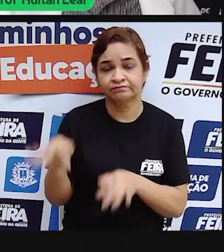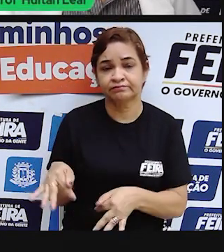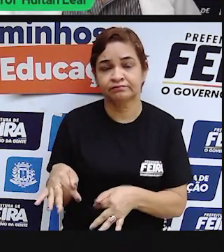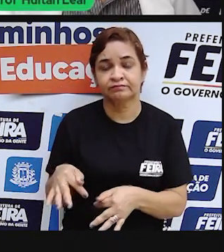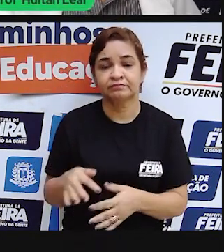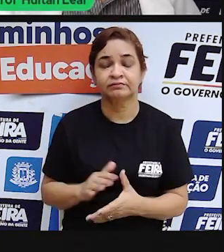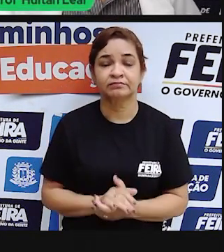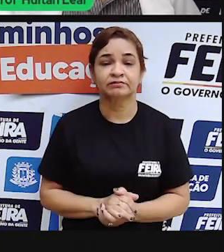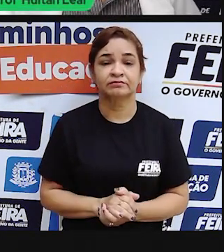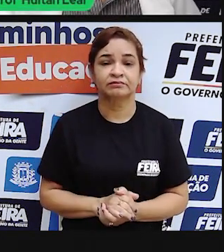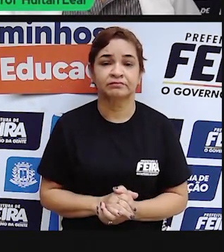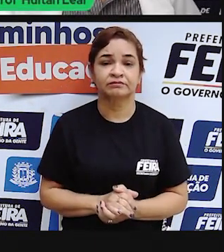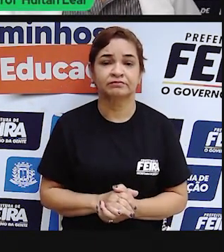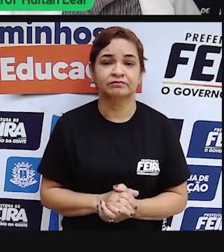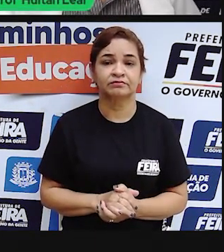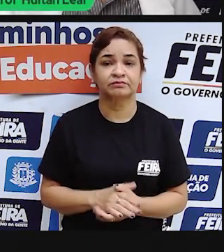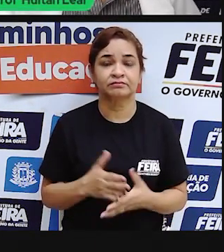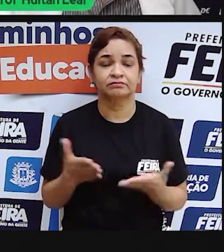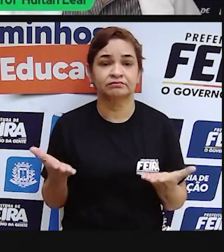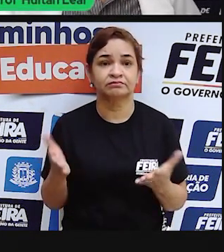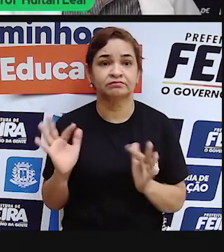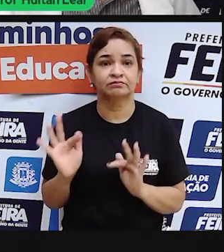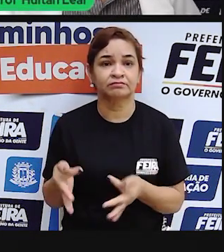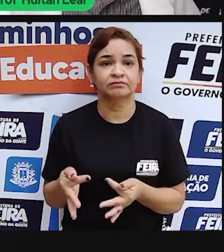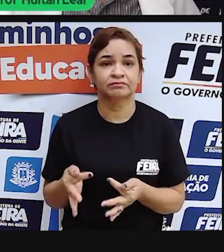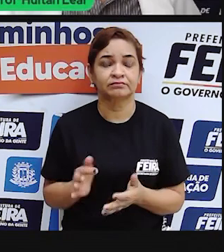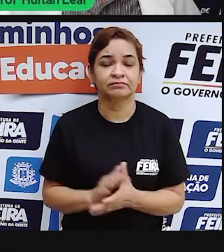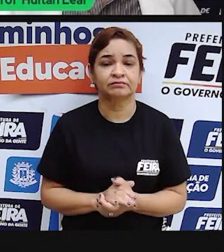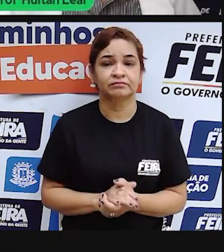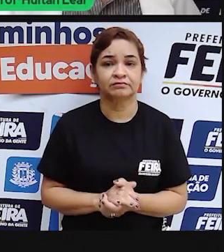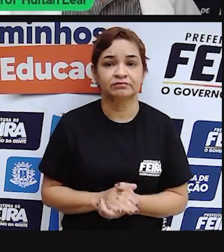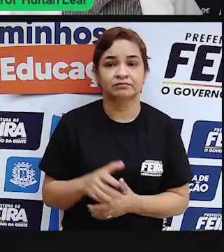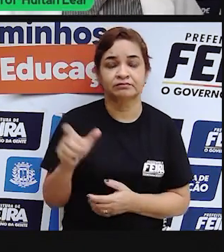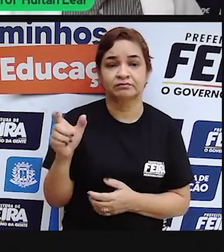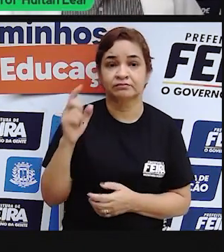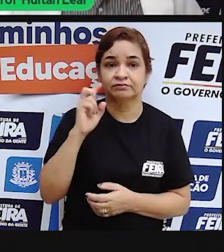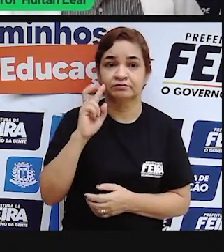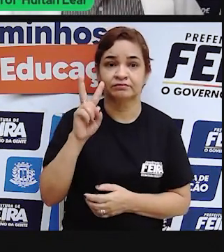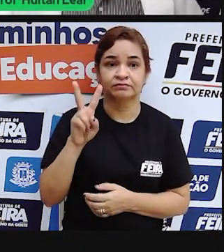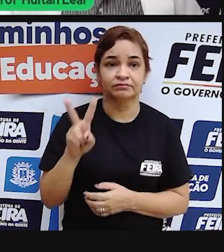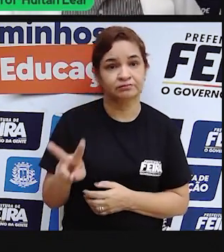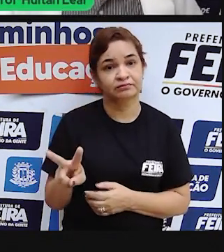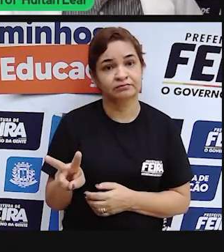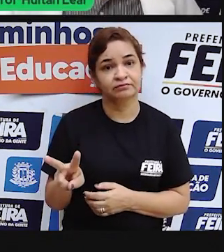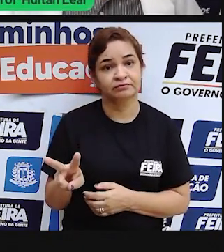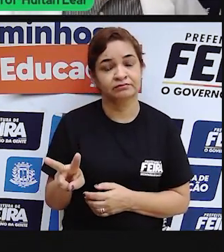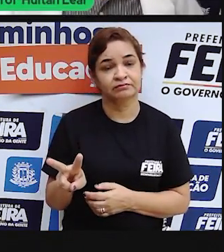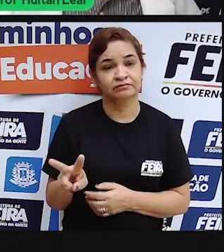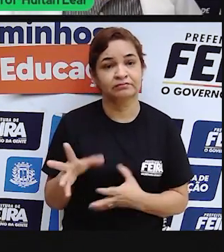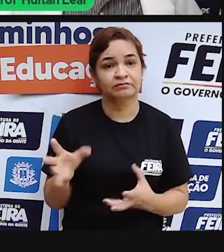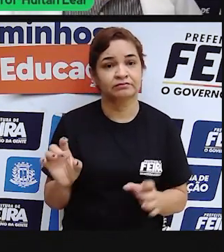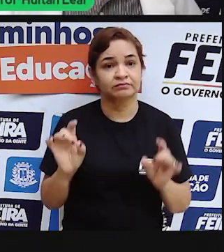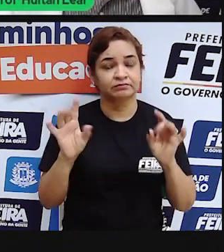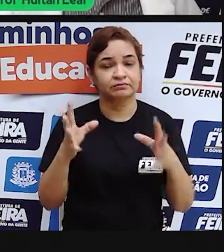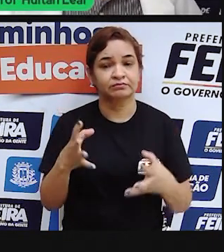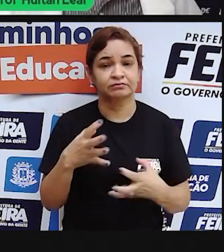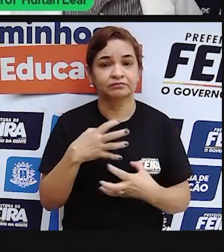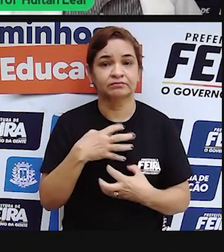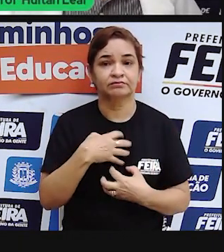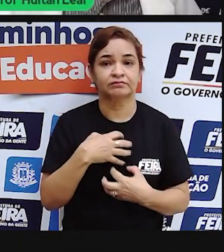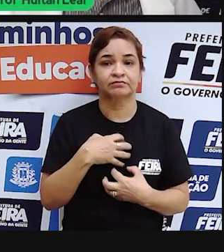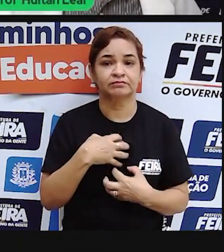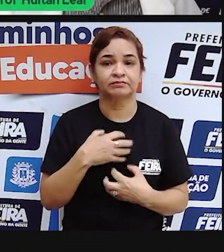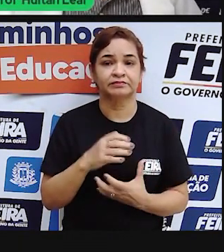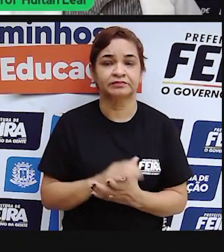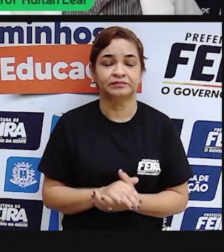fim. O final, fim, que são não materiais. Então, concluímos aqui